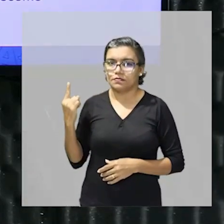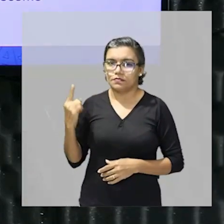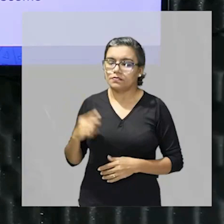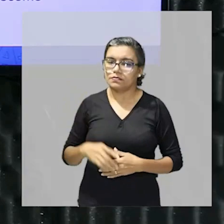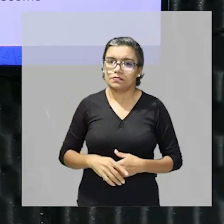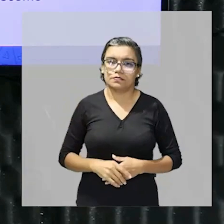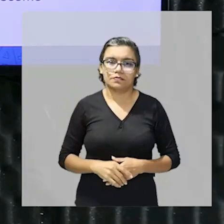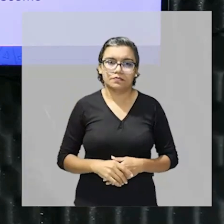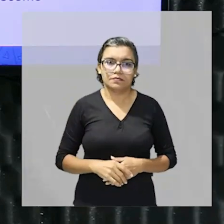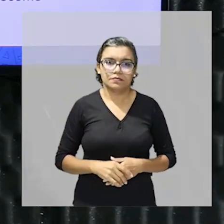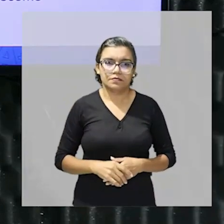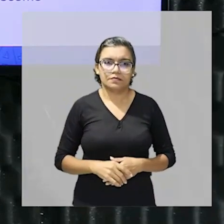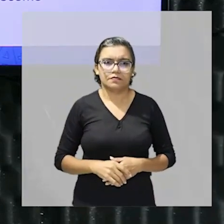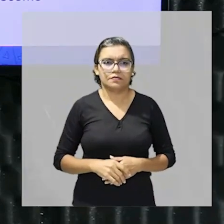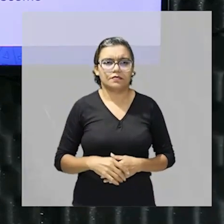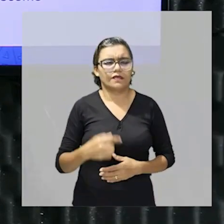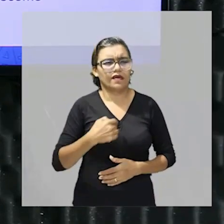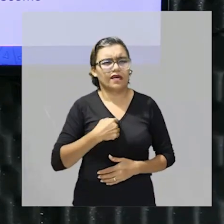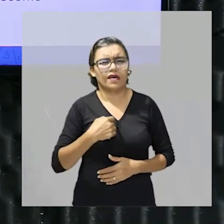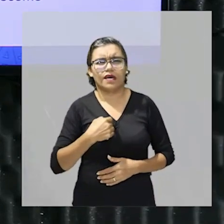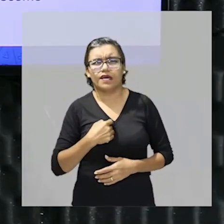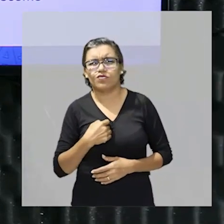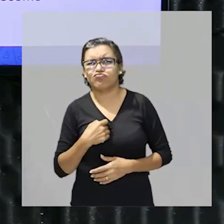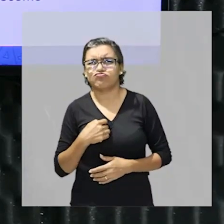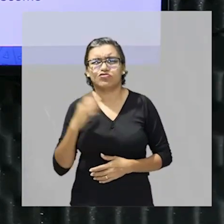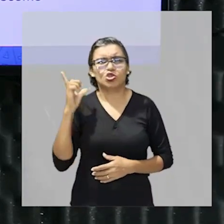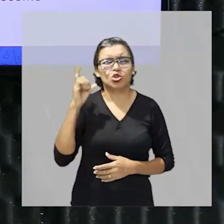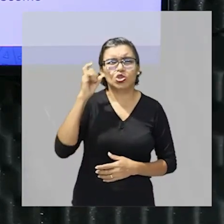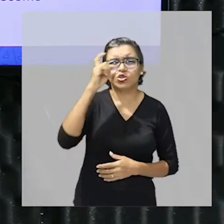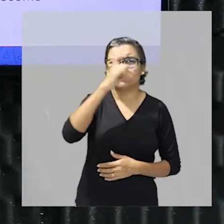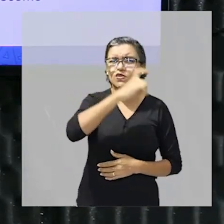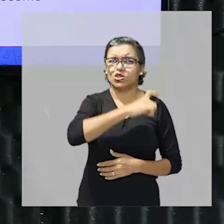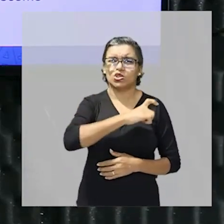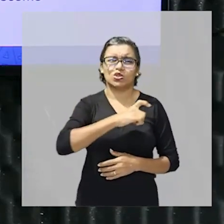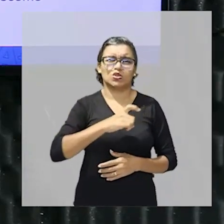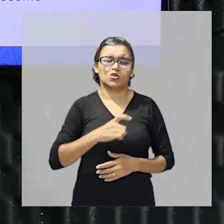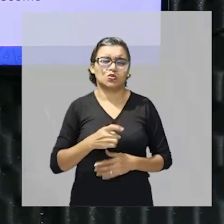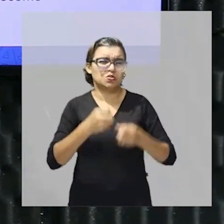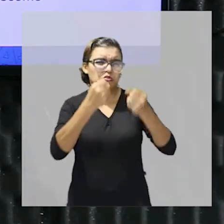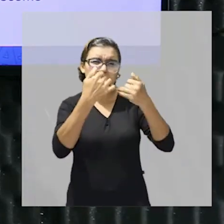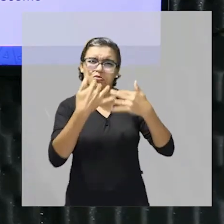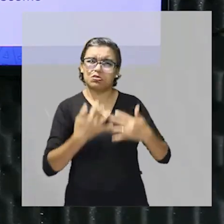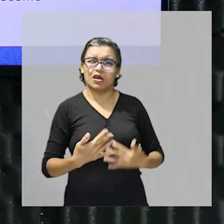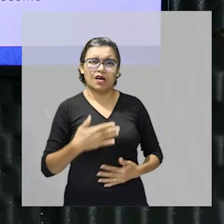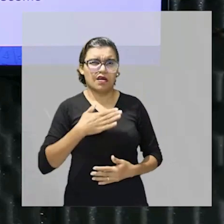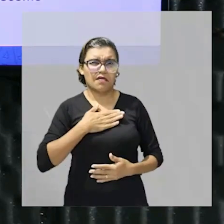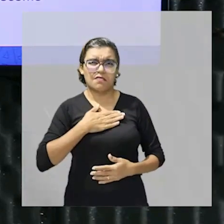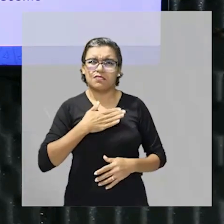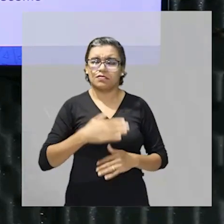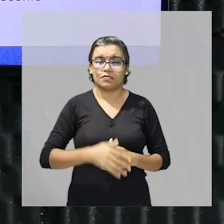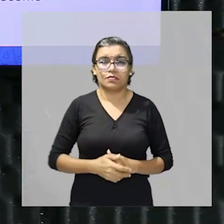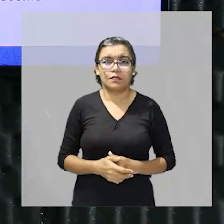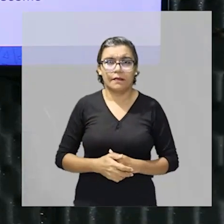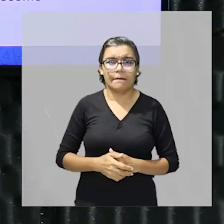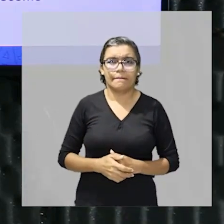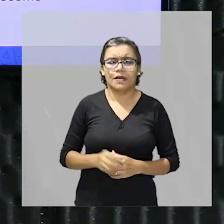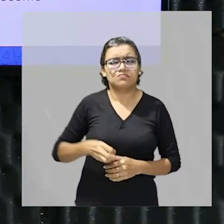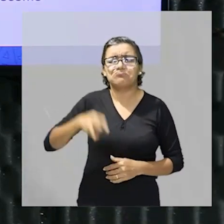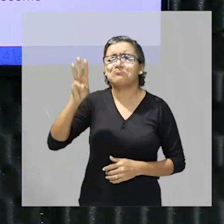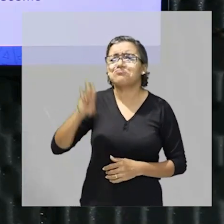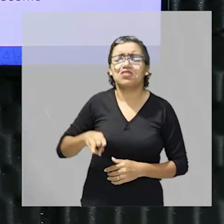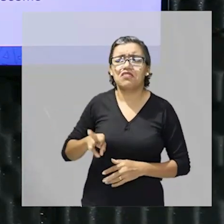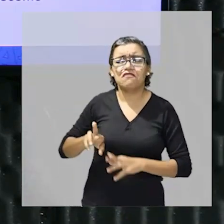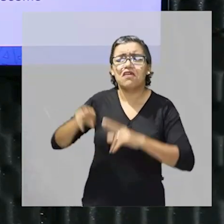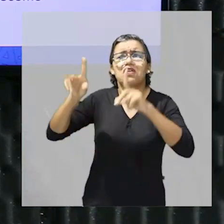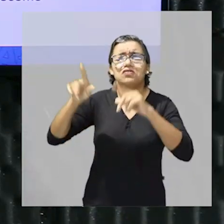classify. Eu sou complicada de classificar. É difícil defini-la. Ela diz, mas quem não é? Ela só